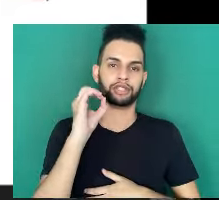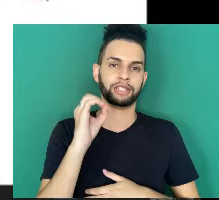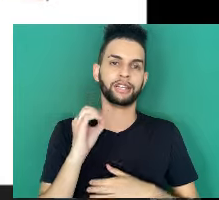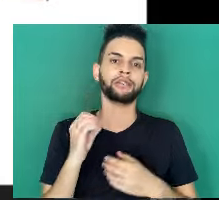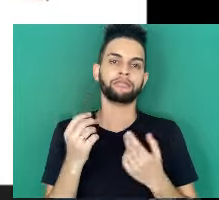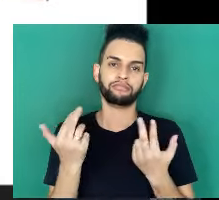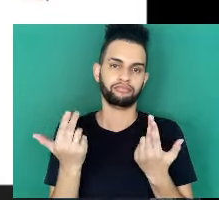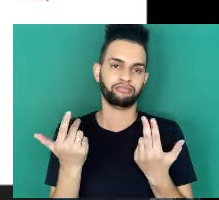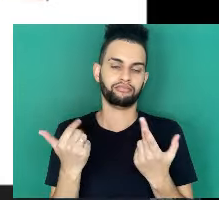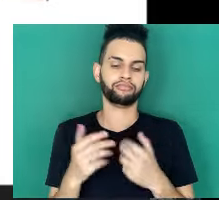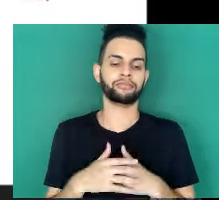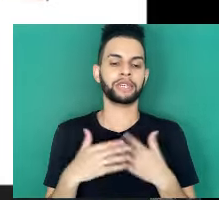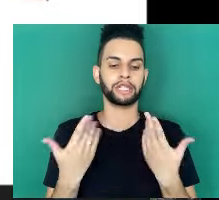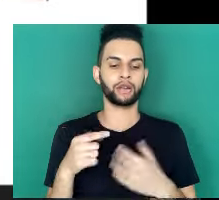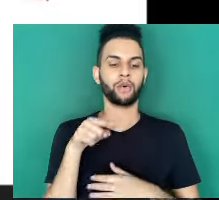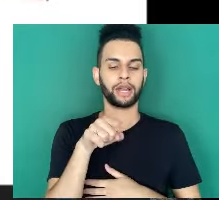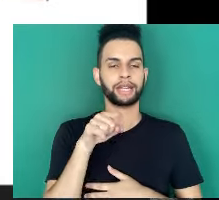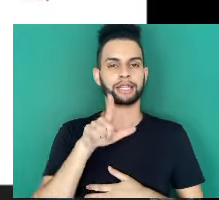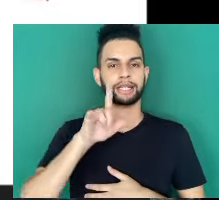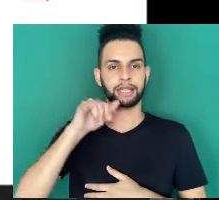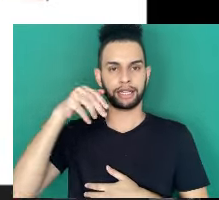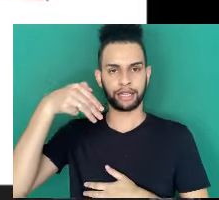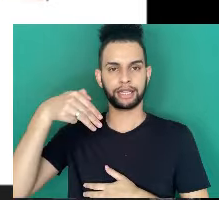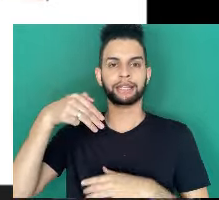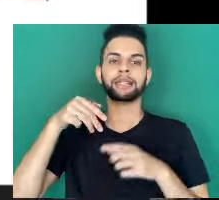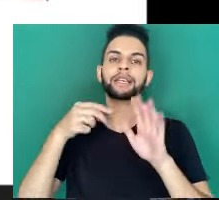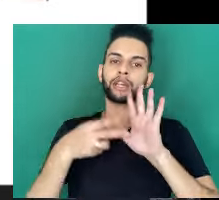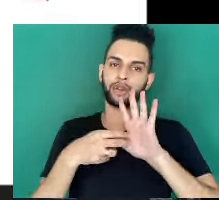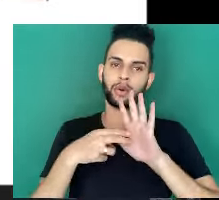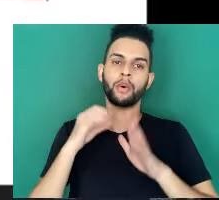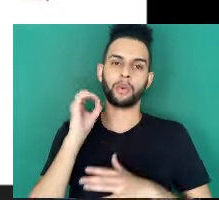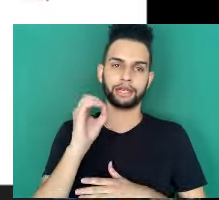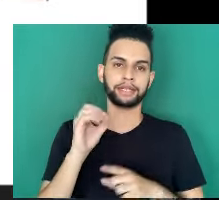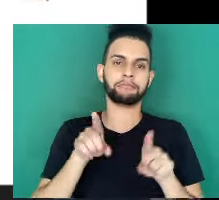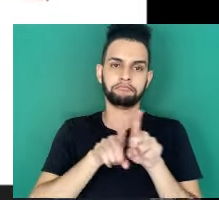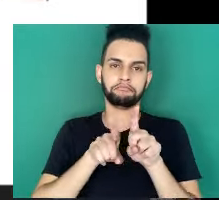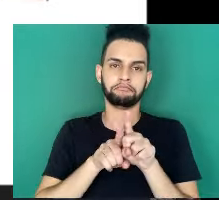zero. Então, esse limite também vai ser igual a zero.